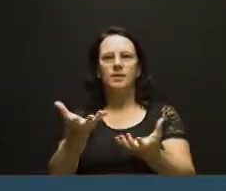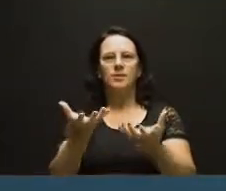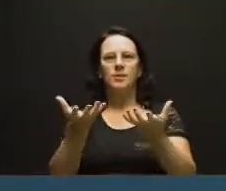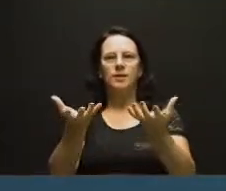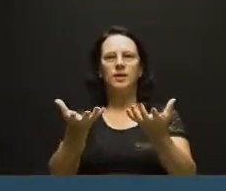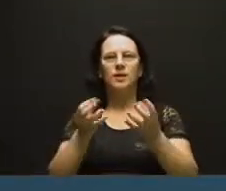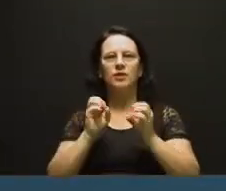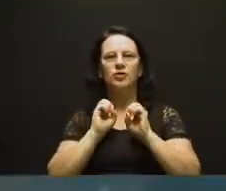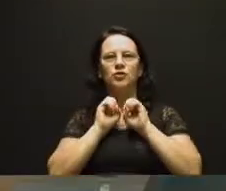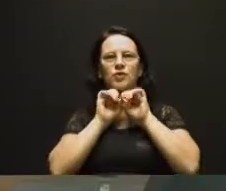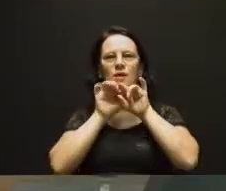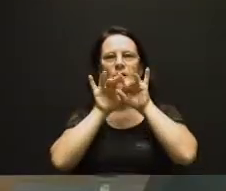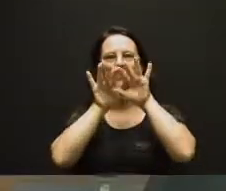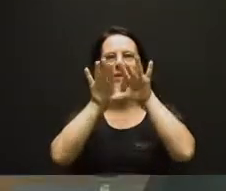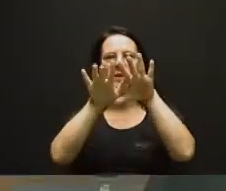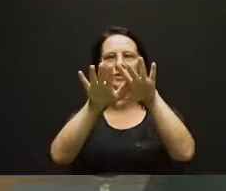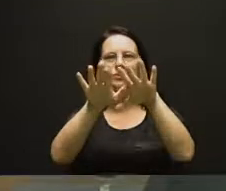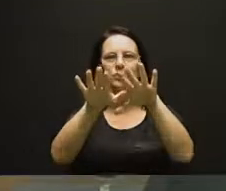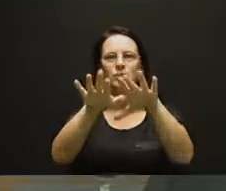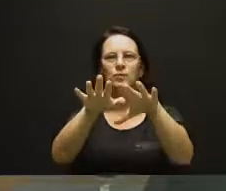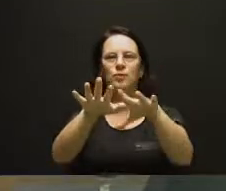sempre quis